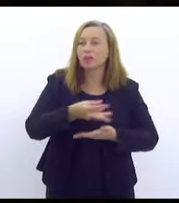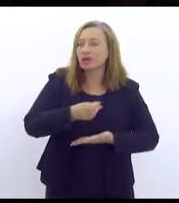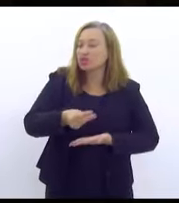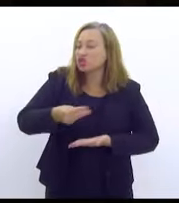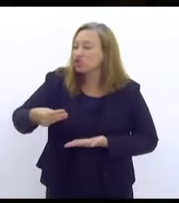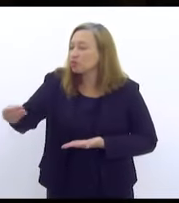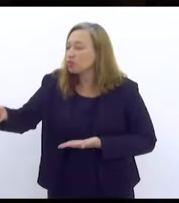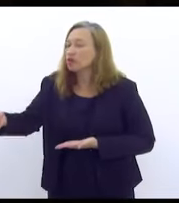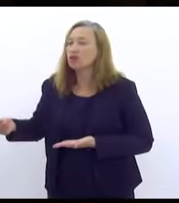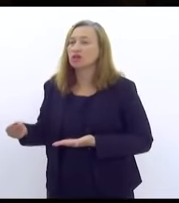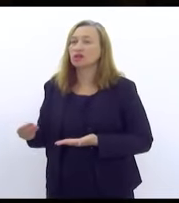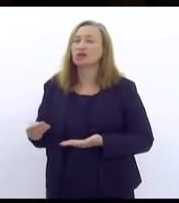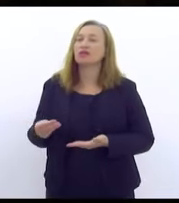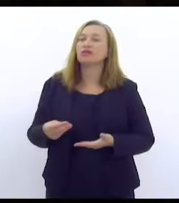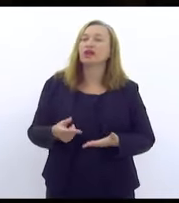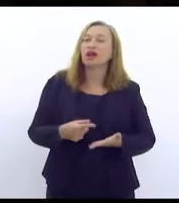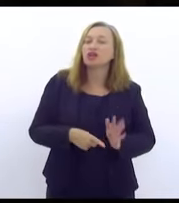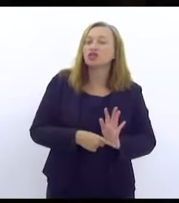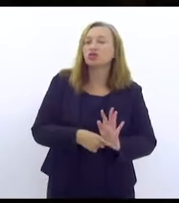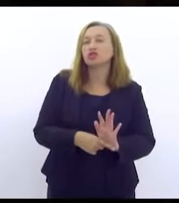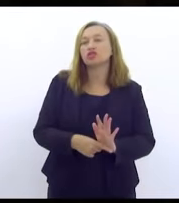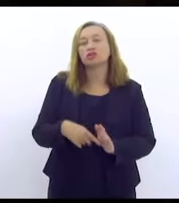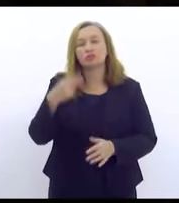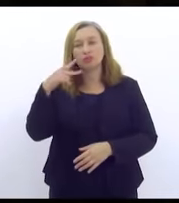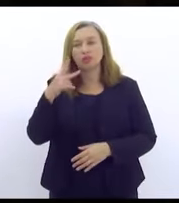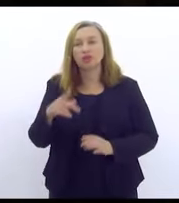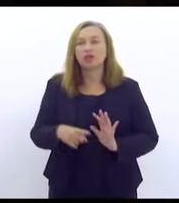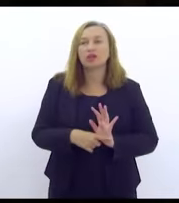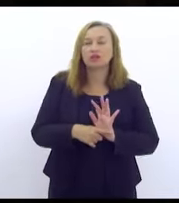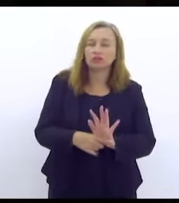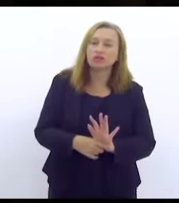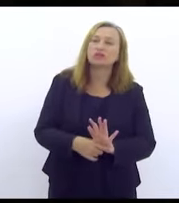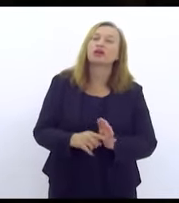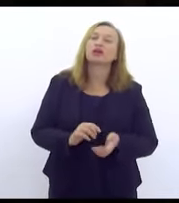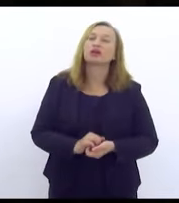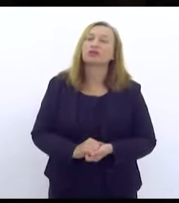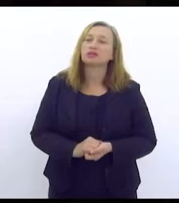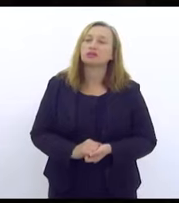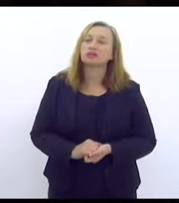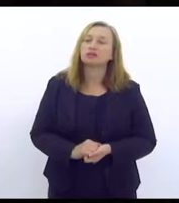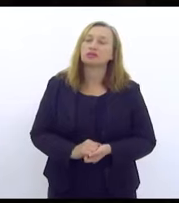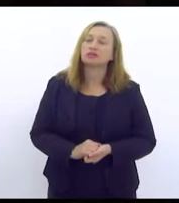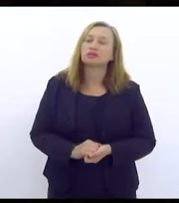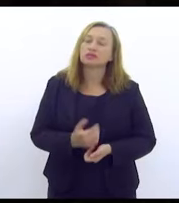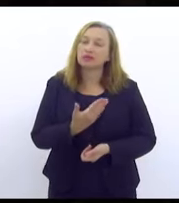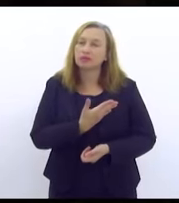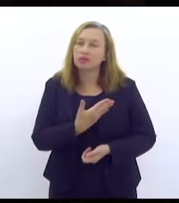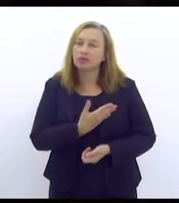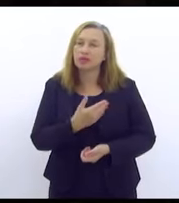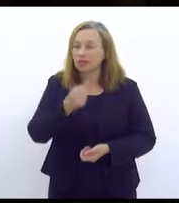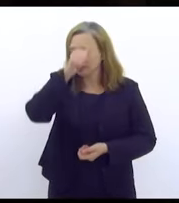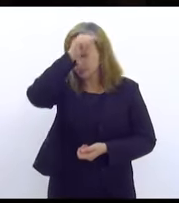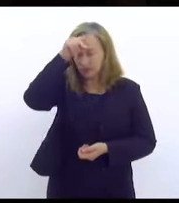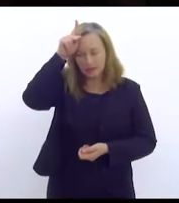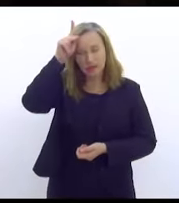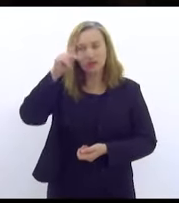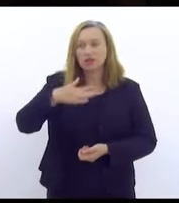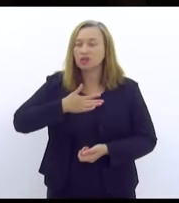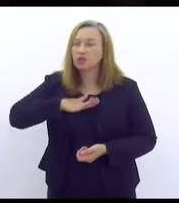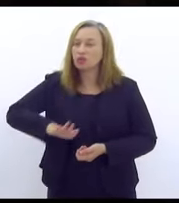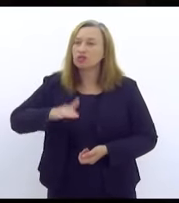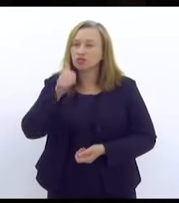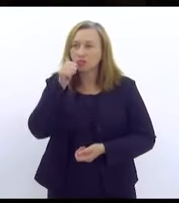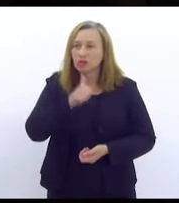fazer favor político e atender os seus apaniguados. Esse prefeito, que não gosta de